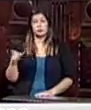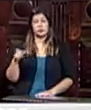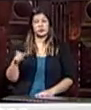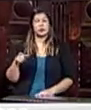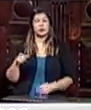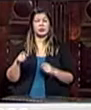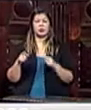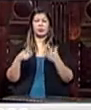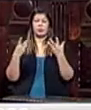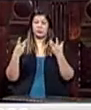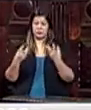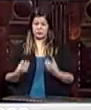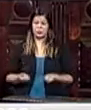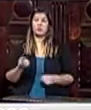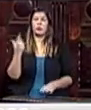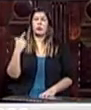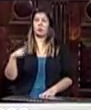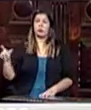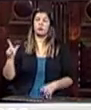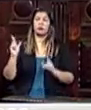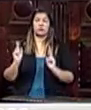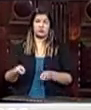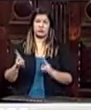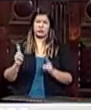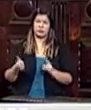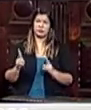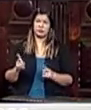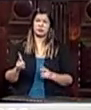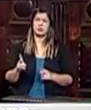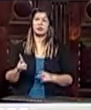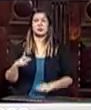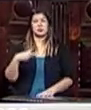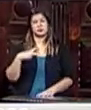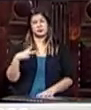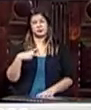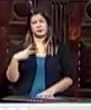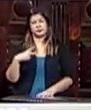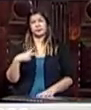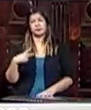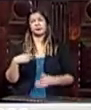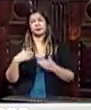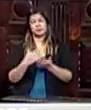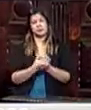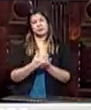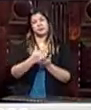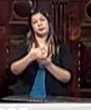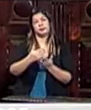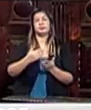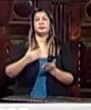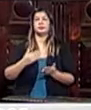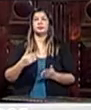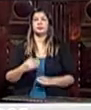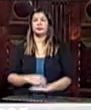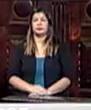adotou outra linha, dando continuidade às privatizações iniciadas